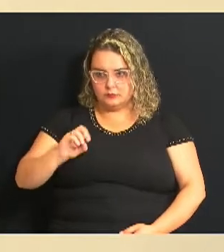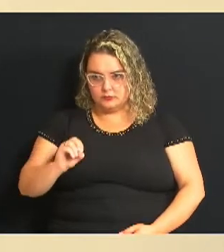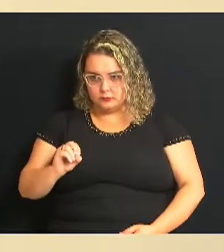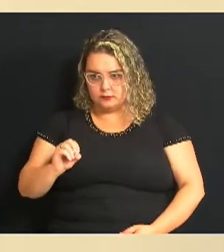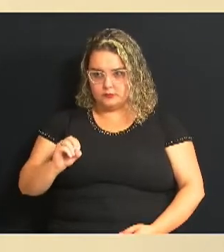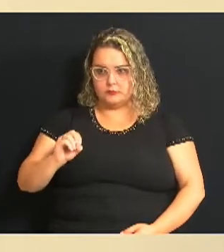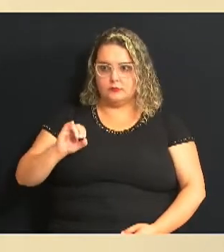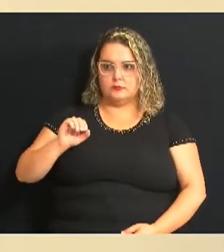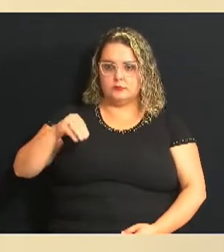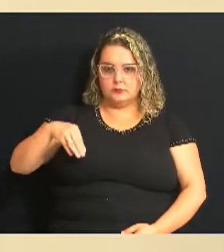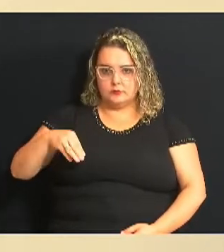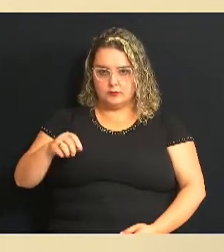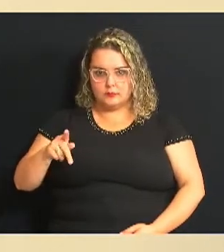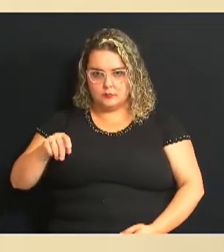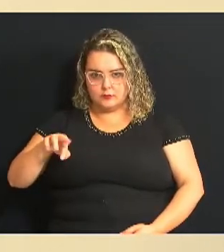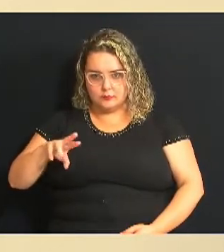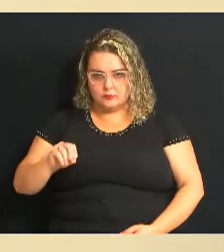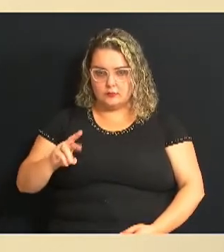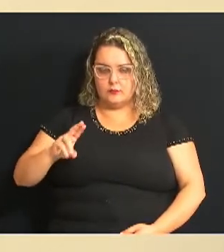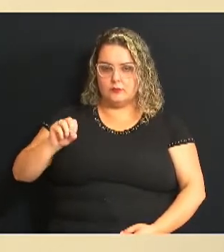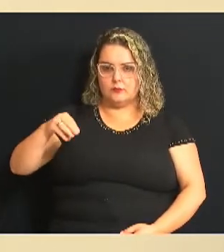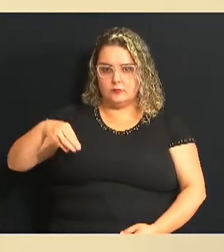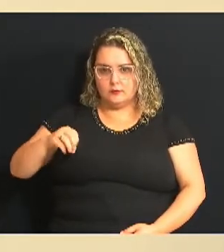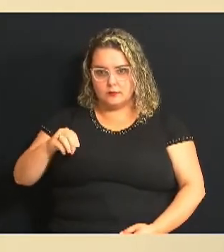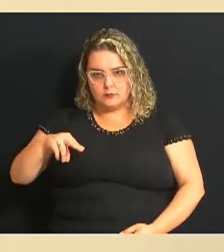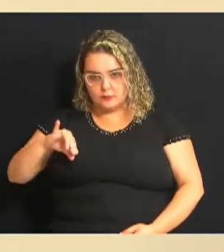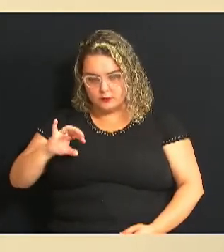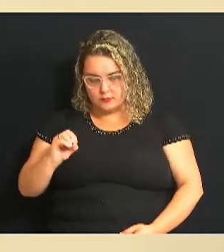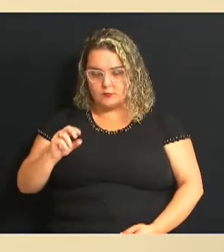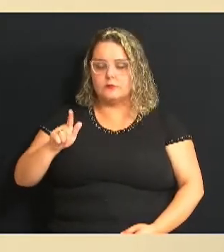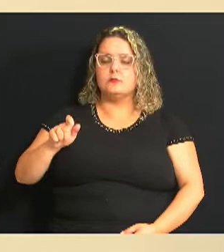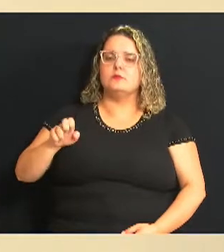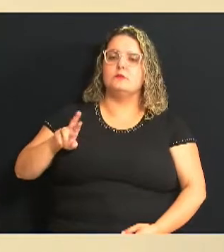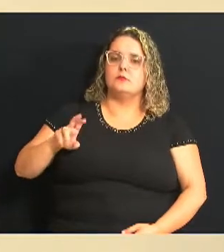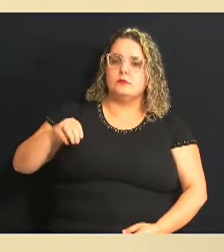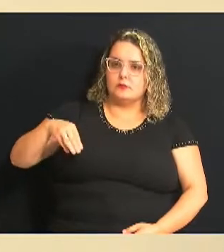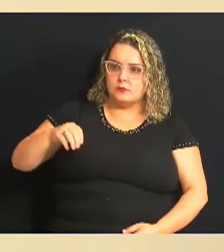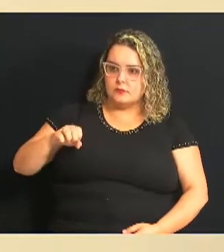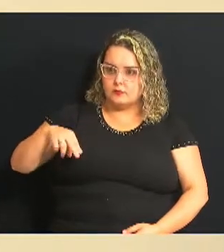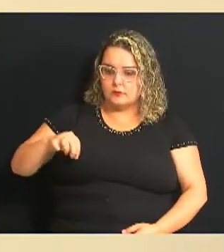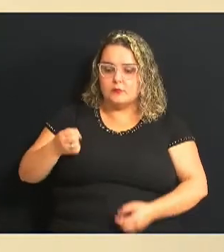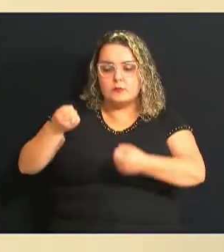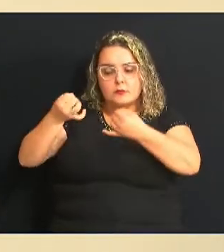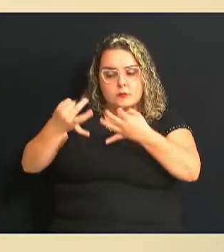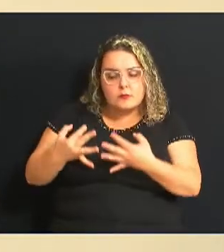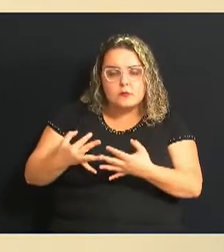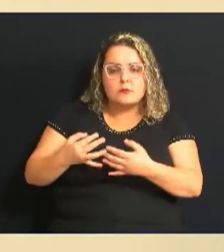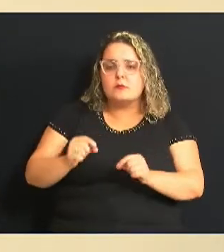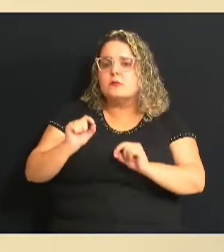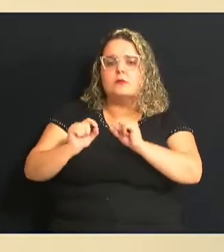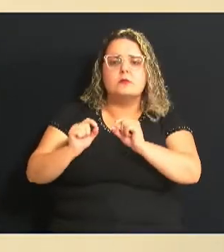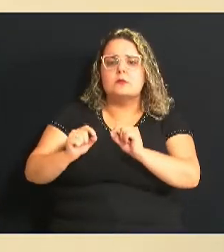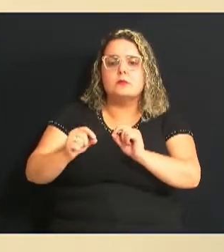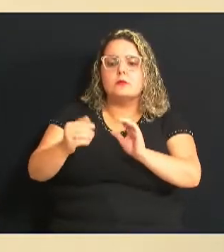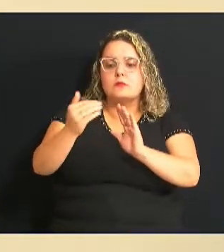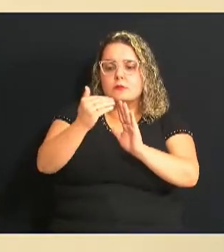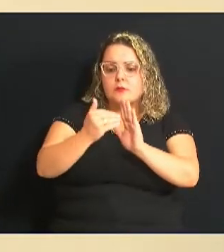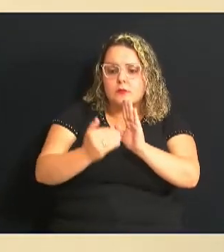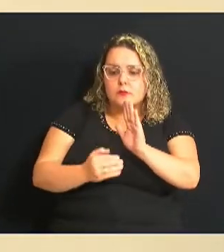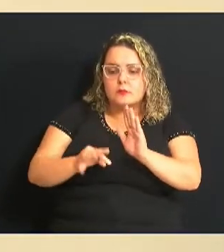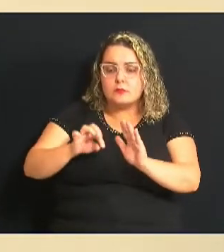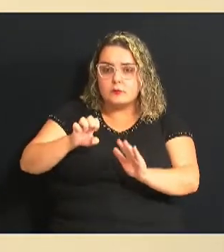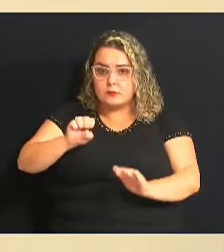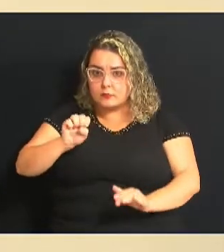Romano-Germânico para dar explicações sobre as suas teses. E Lutero